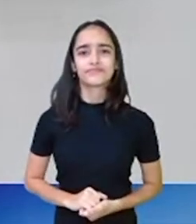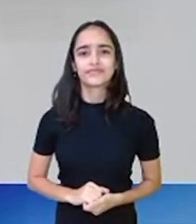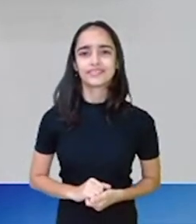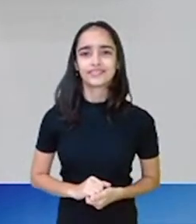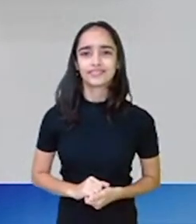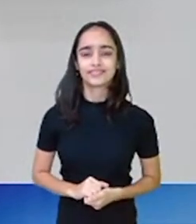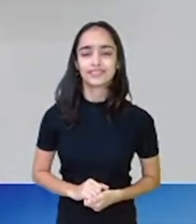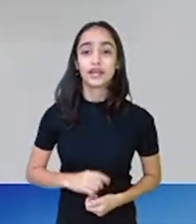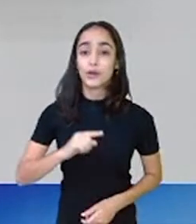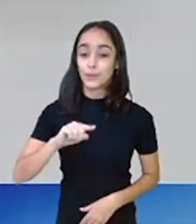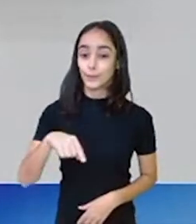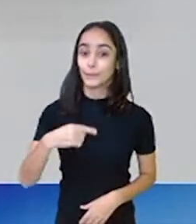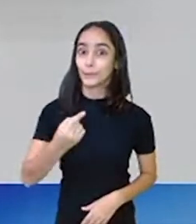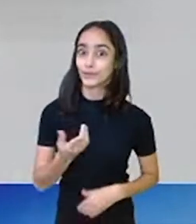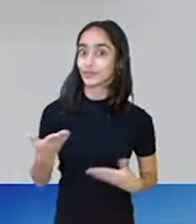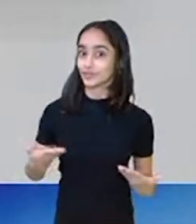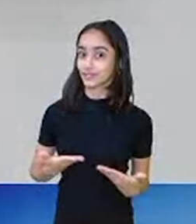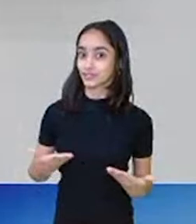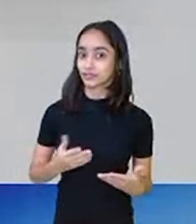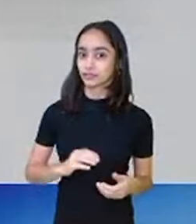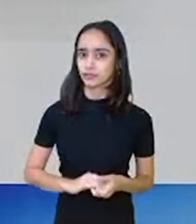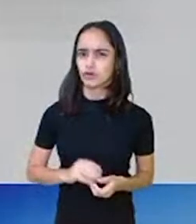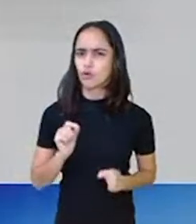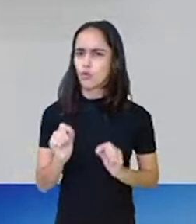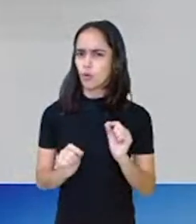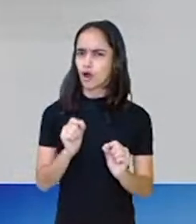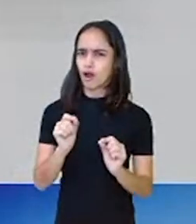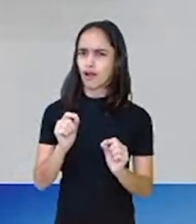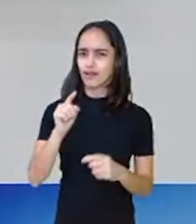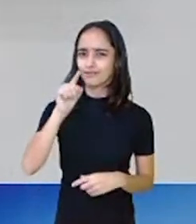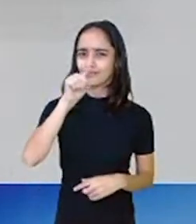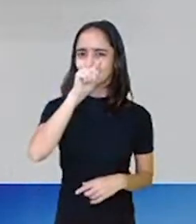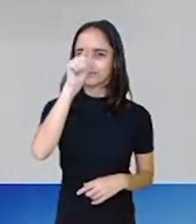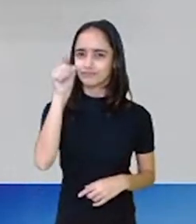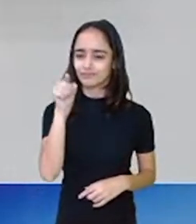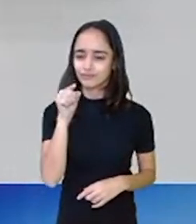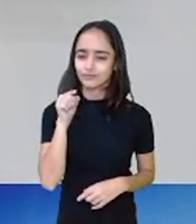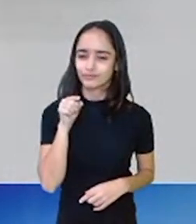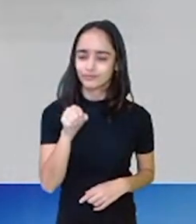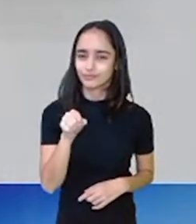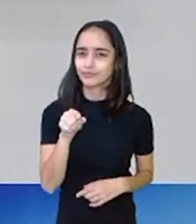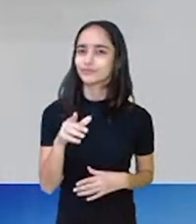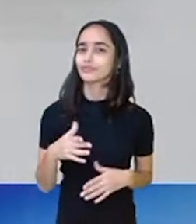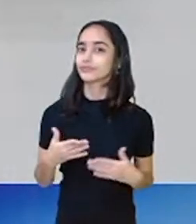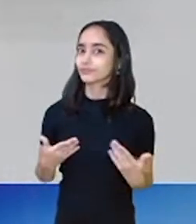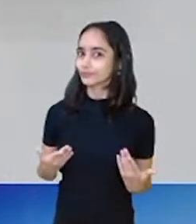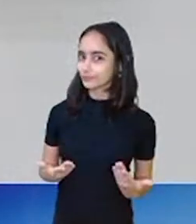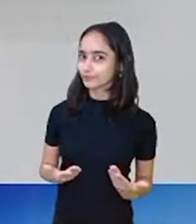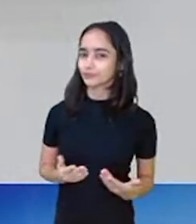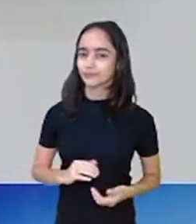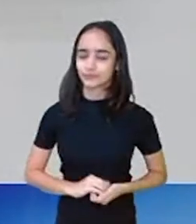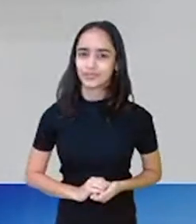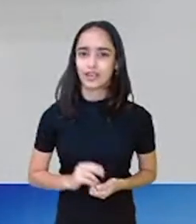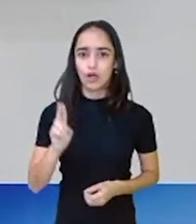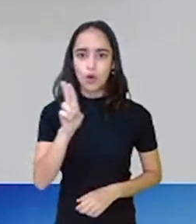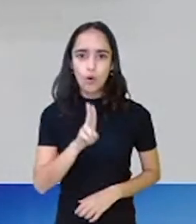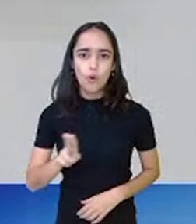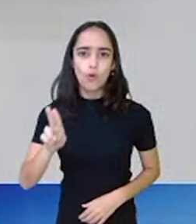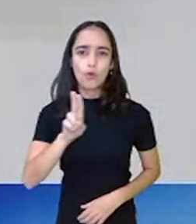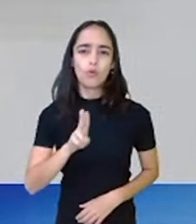aí o próximo. Ponto de interrogação. O ponto de interrogação é usado